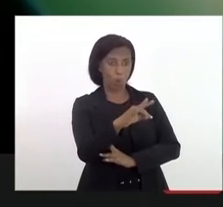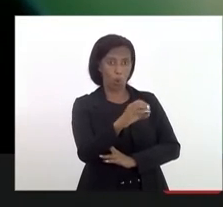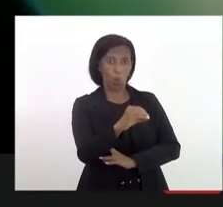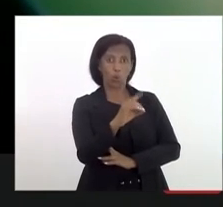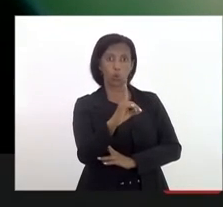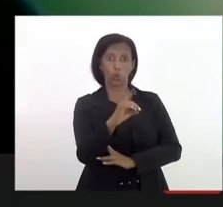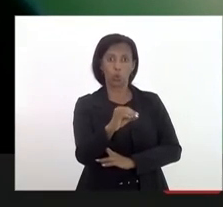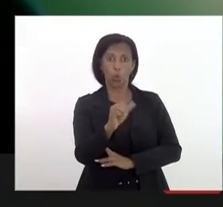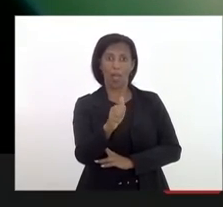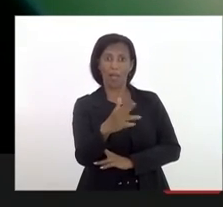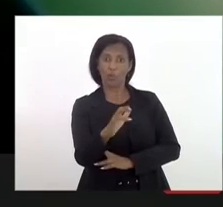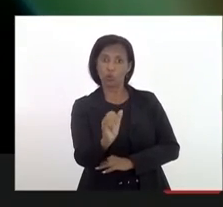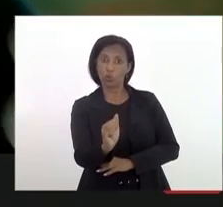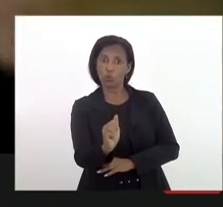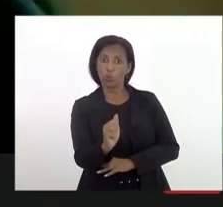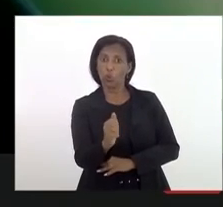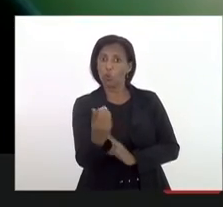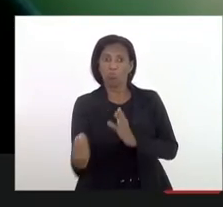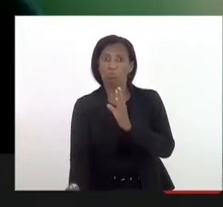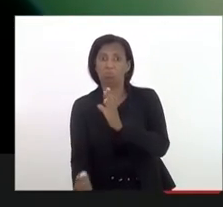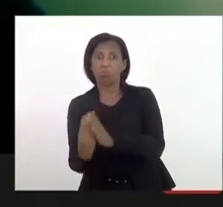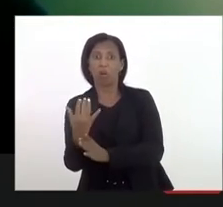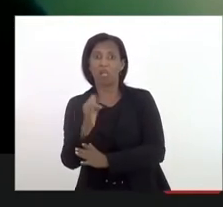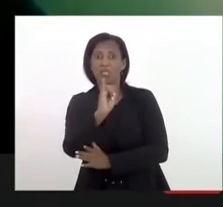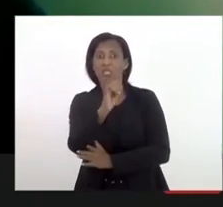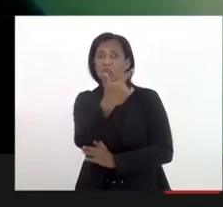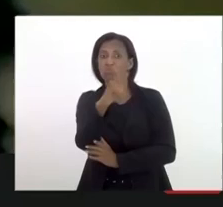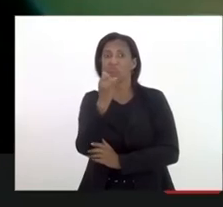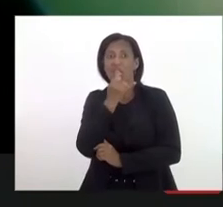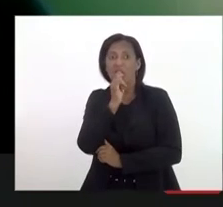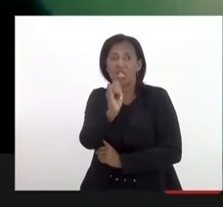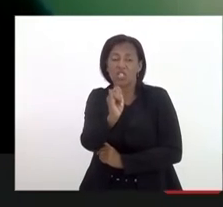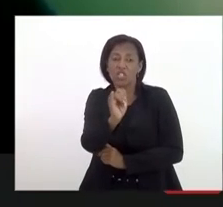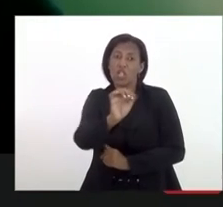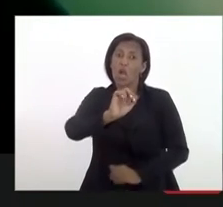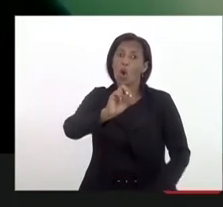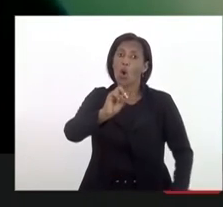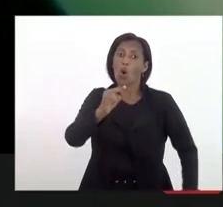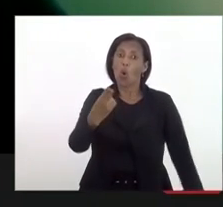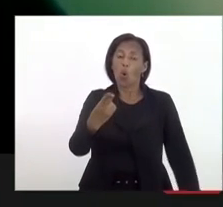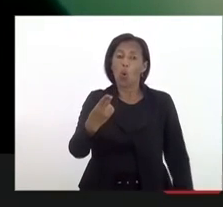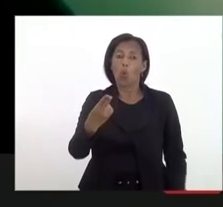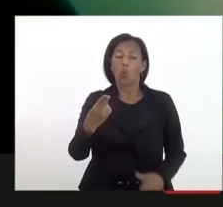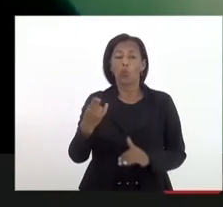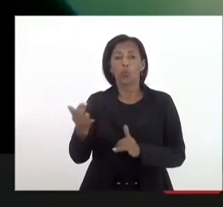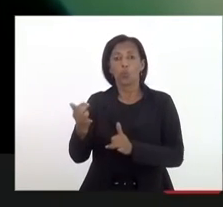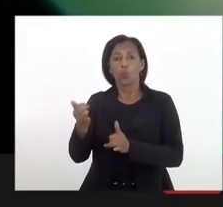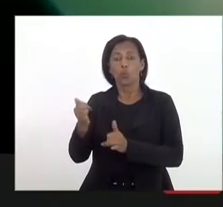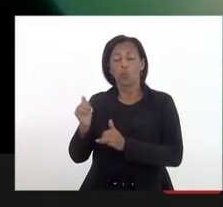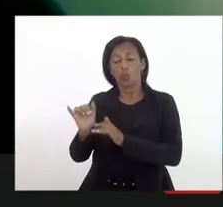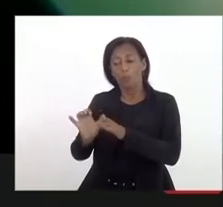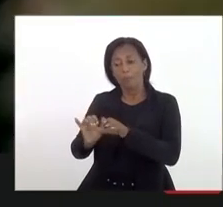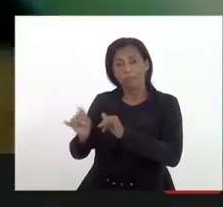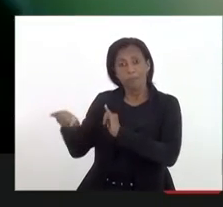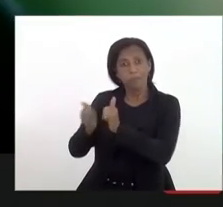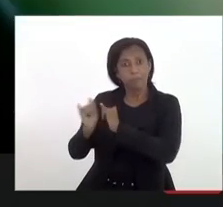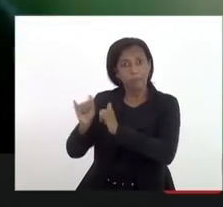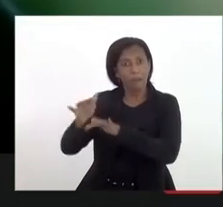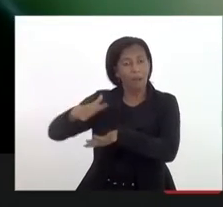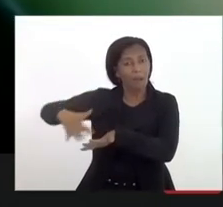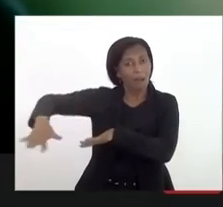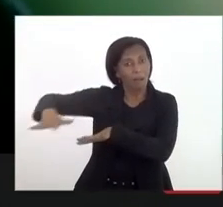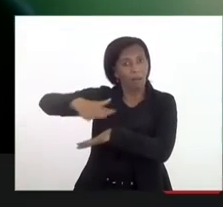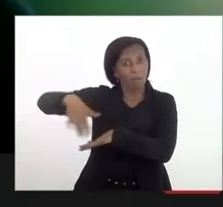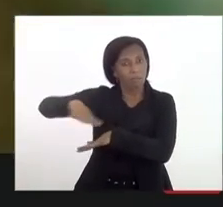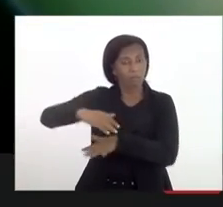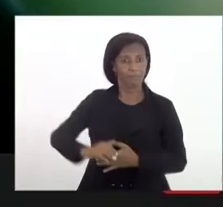não tivesse energia elétrica. Então, ou pelo menos com aquele sistema de suprimento que se tinha na época, né?